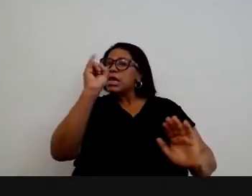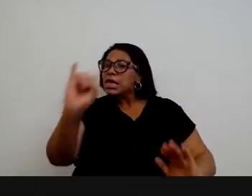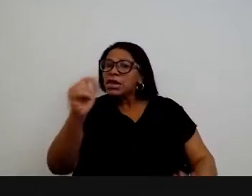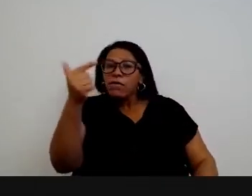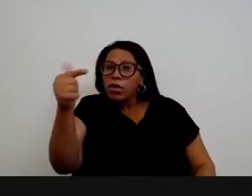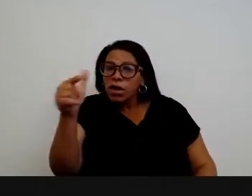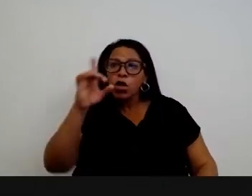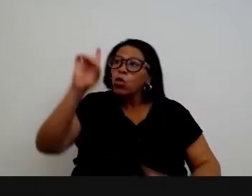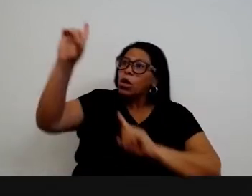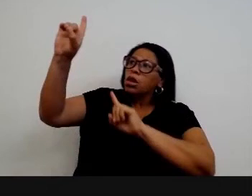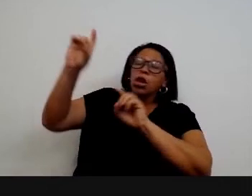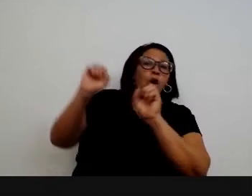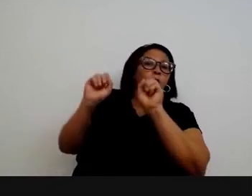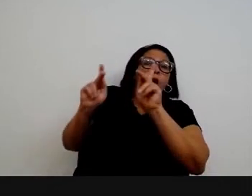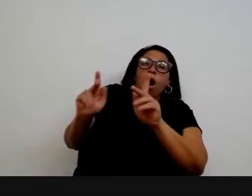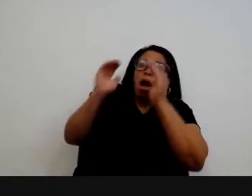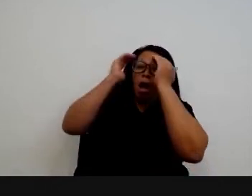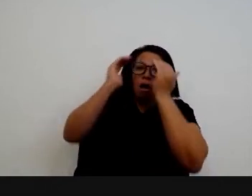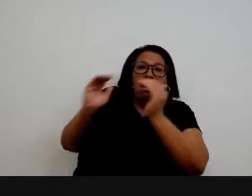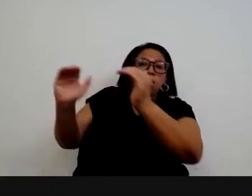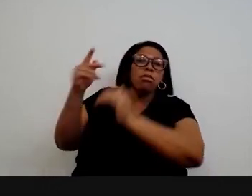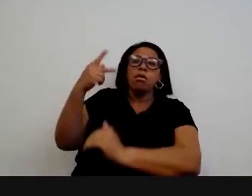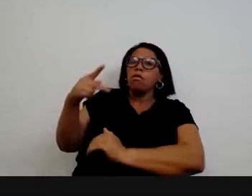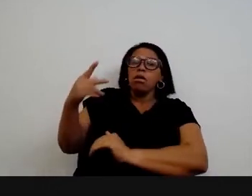tem, eu vou continuar te respeitando do mesmo jeito.